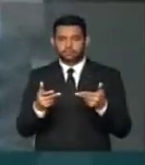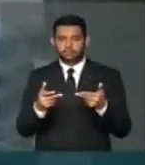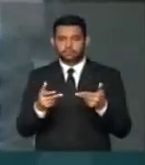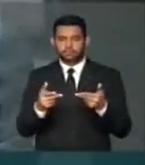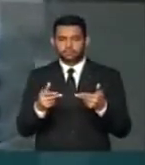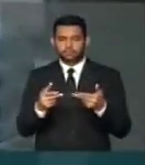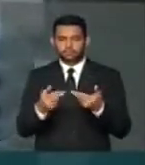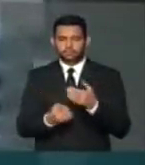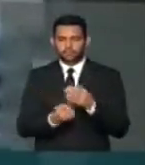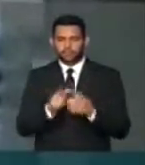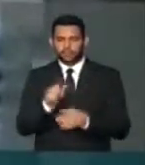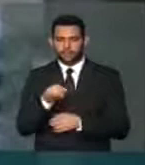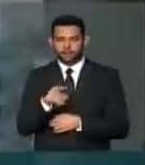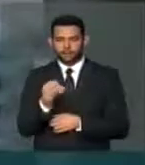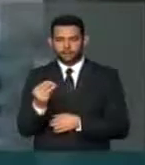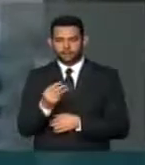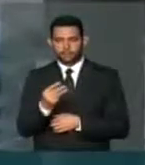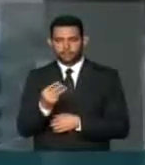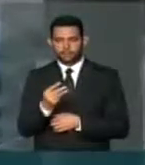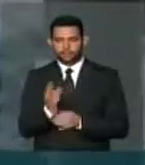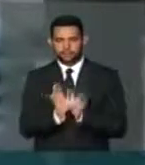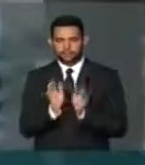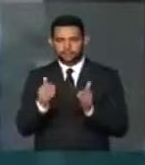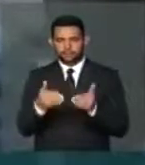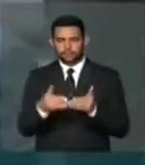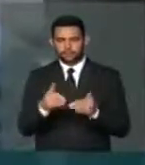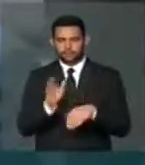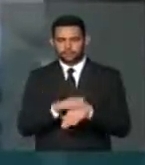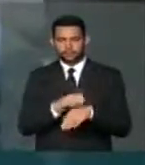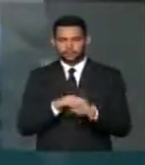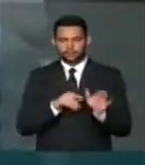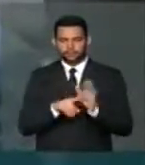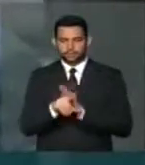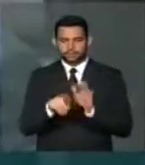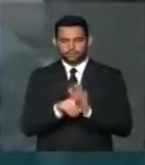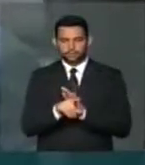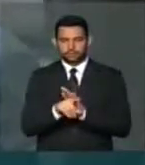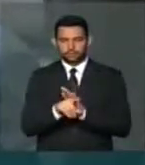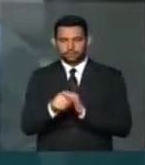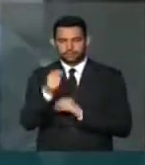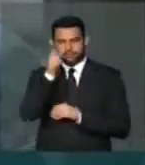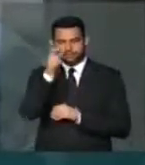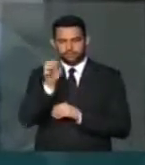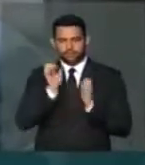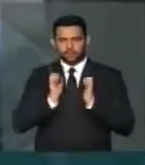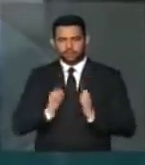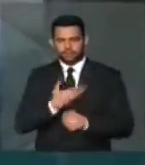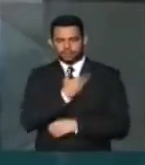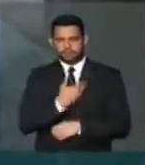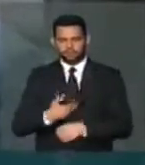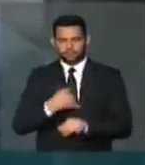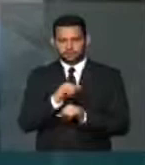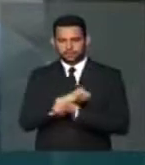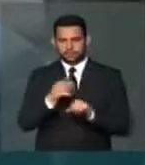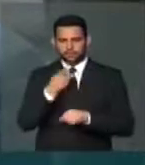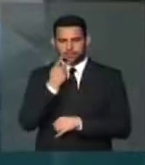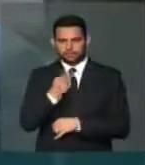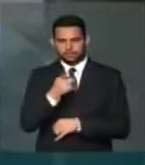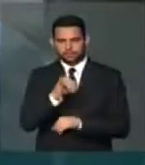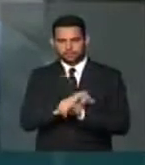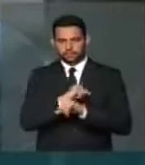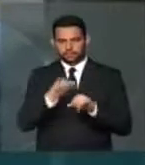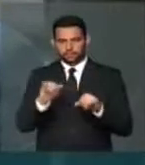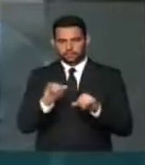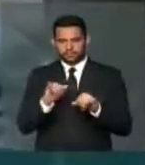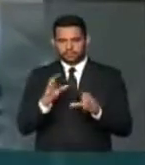em especial Angra 3, alvo de muitos questionamentos, inclusive do ponto de vista da ética pública. Fica aqui o registro, o